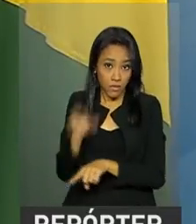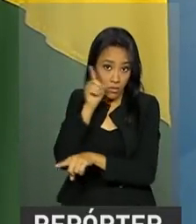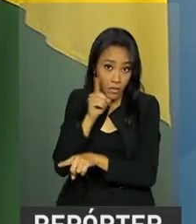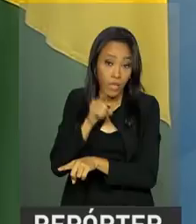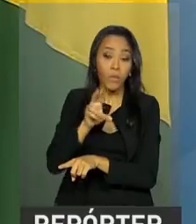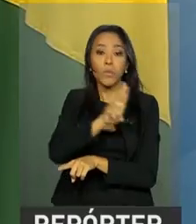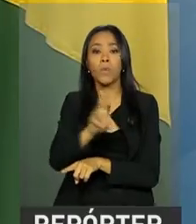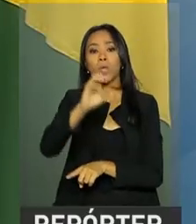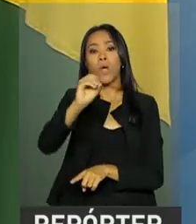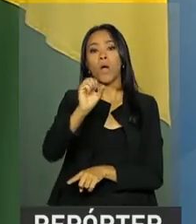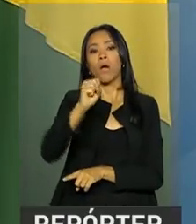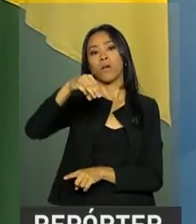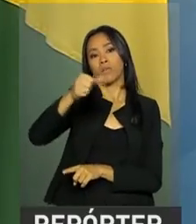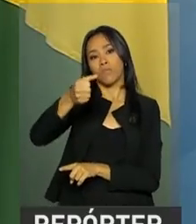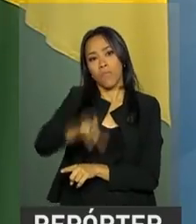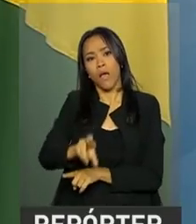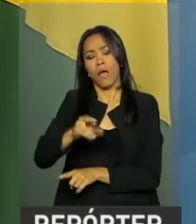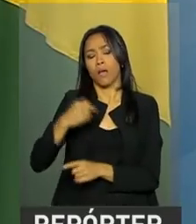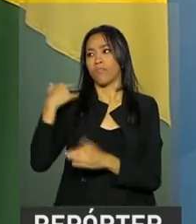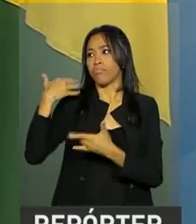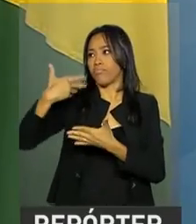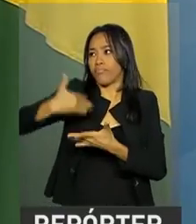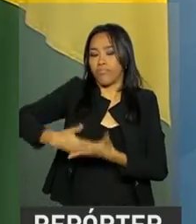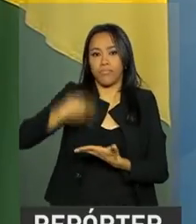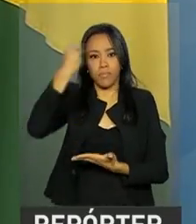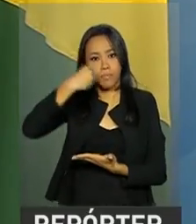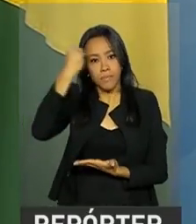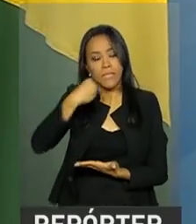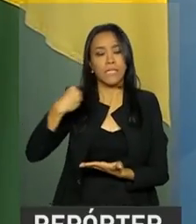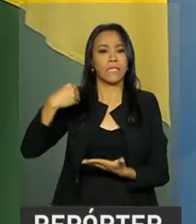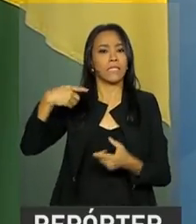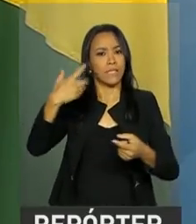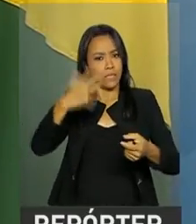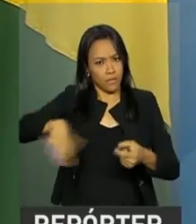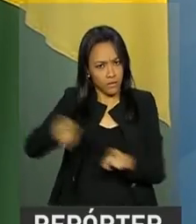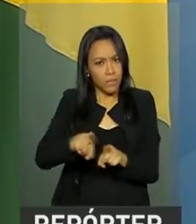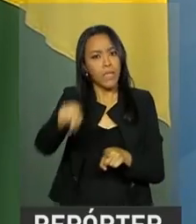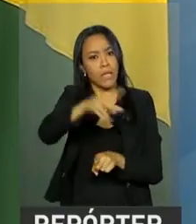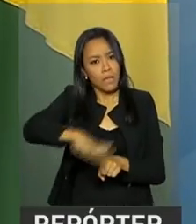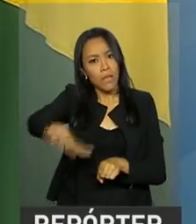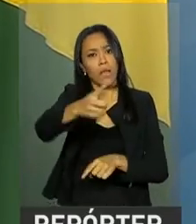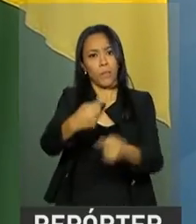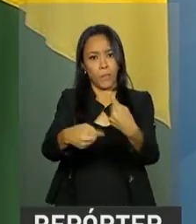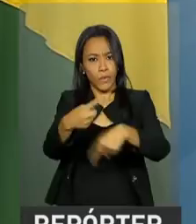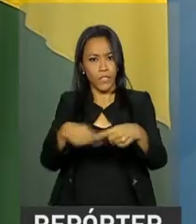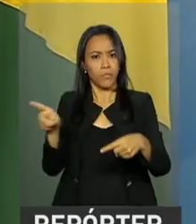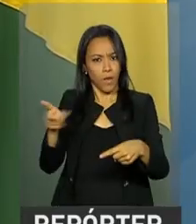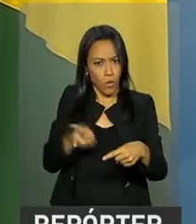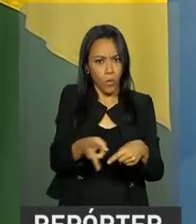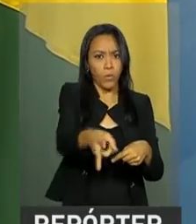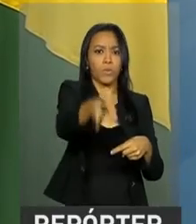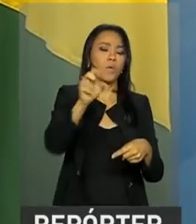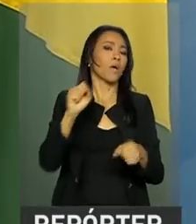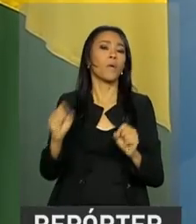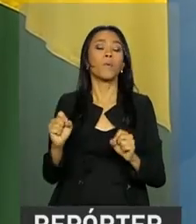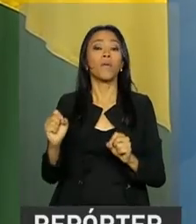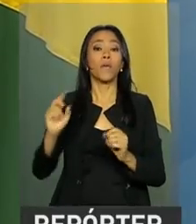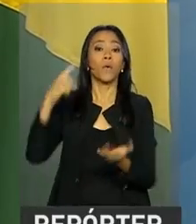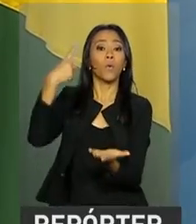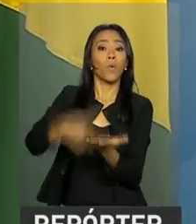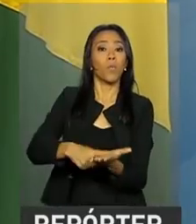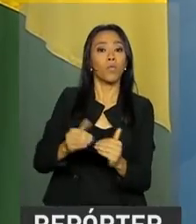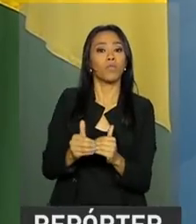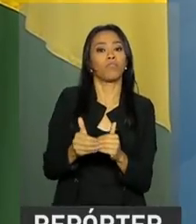traz sua ampla experiência profissional e política para o trabalho de levar adiante a agenda de atribuições